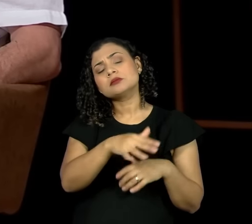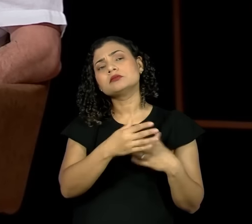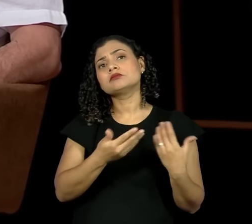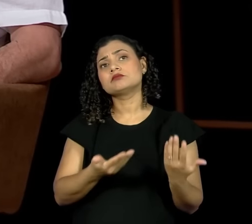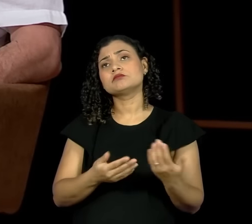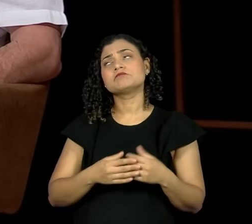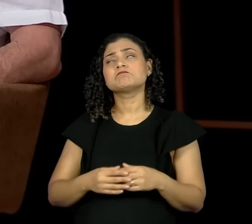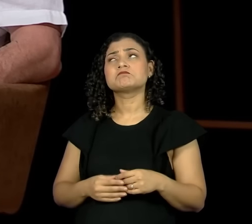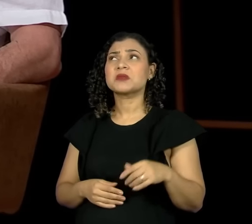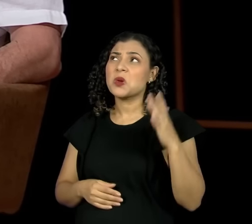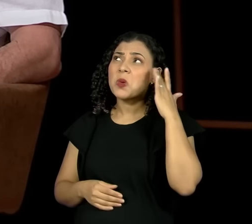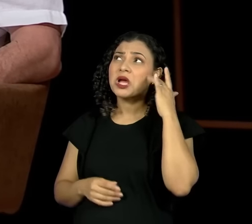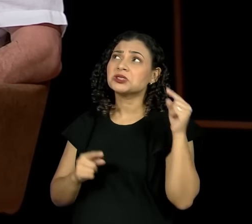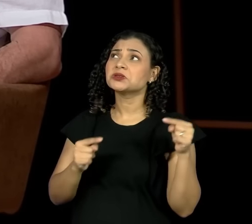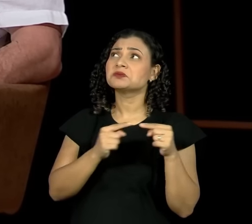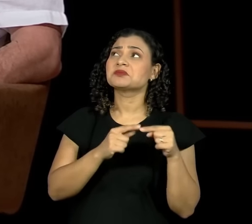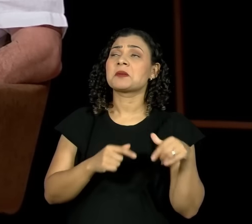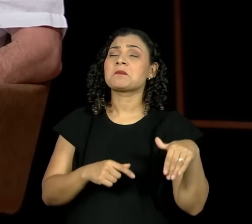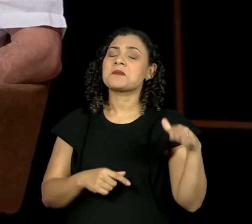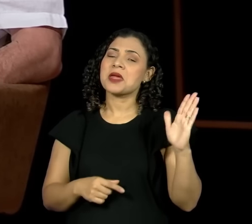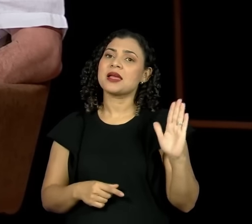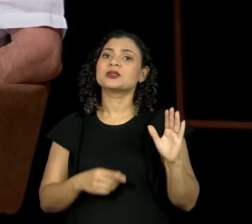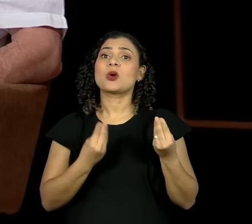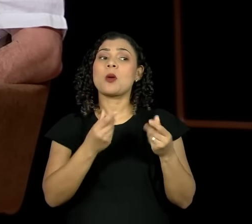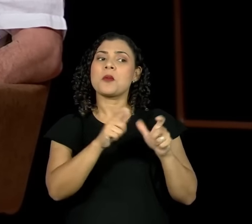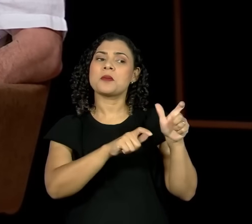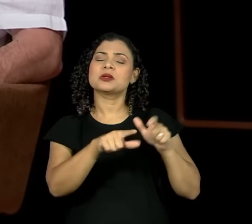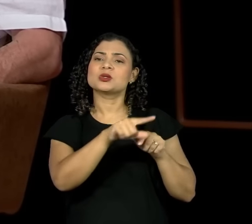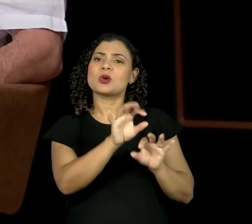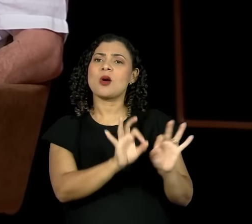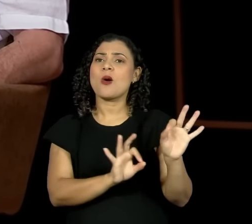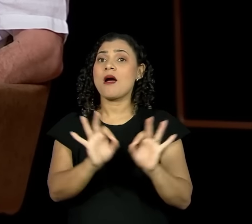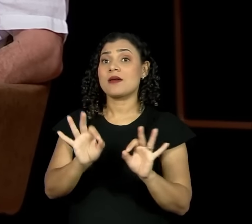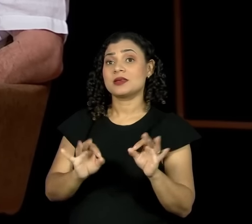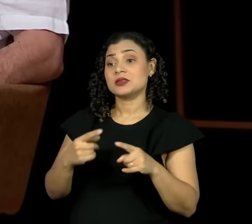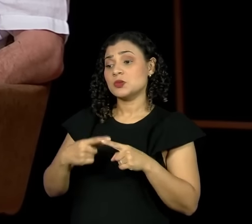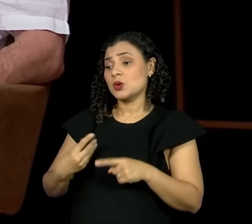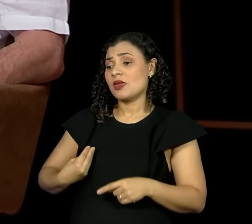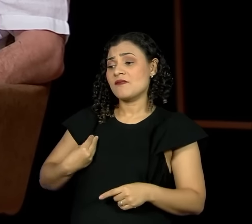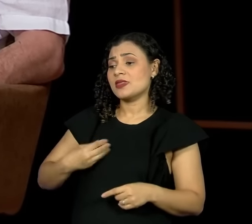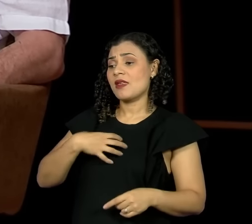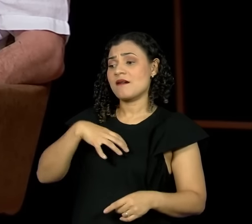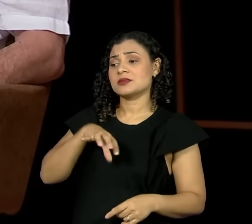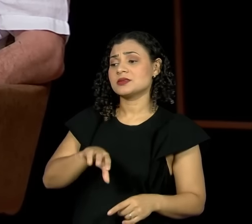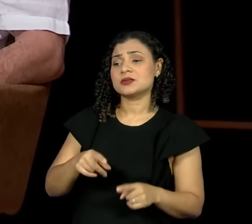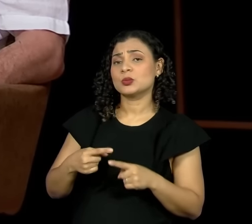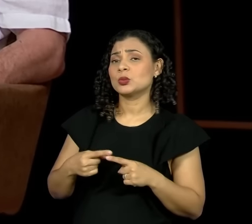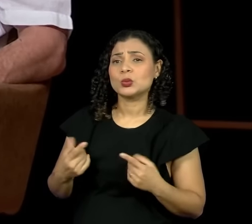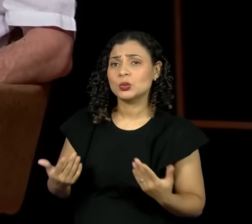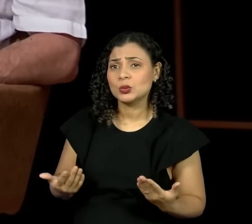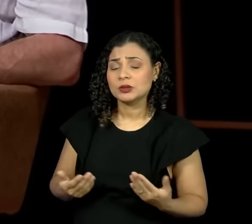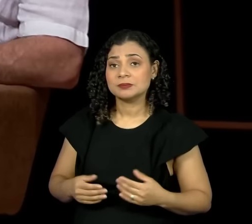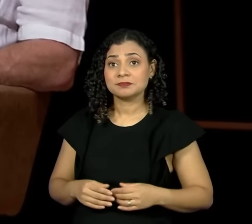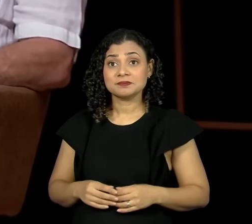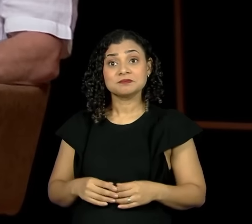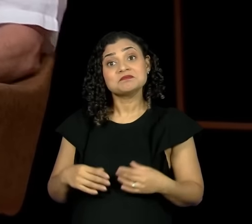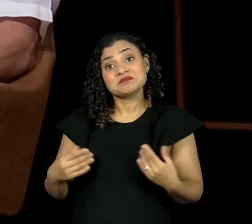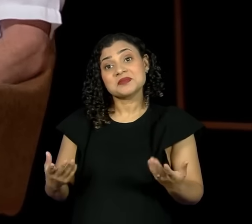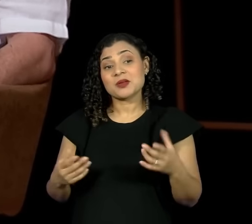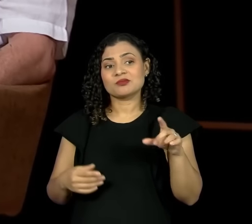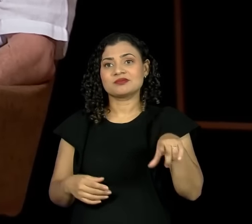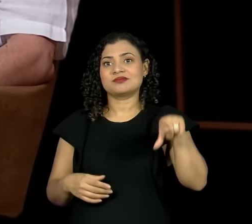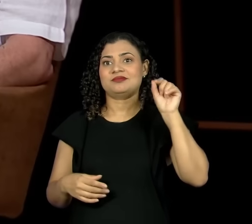eh como que as pessoas se organizam E por que a gente vive assim então não sei